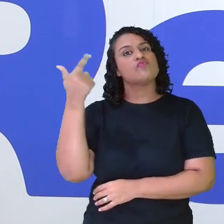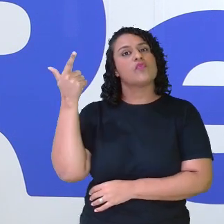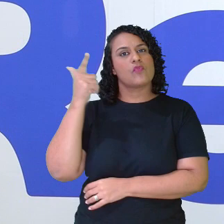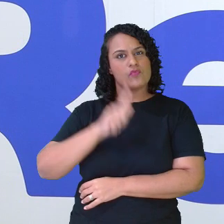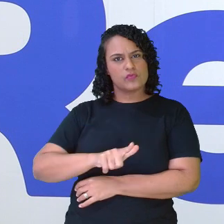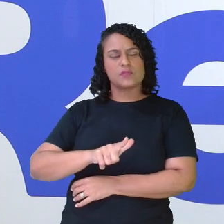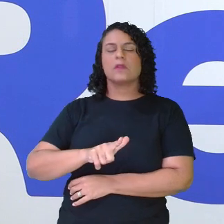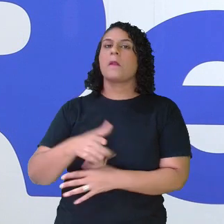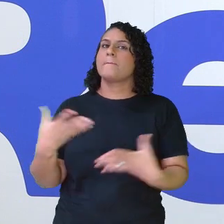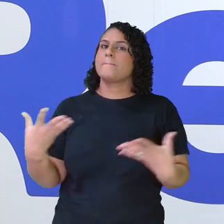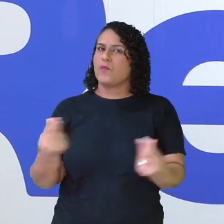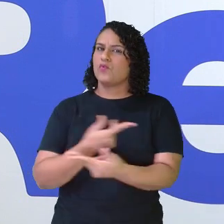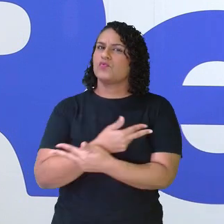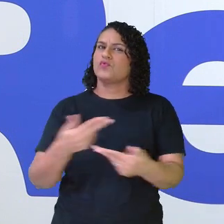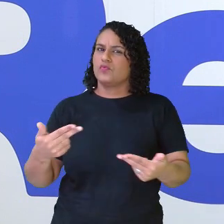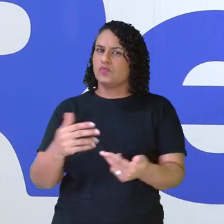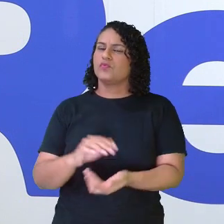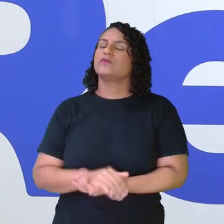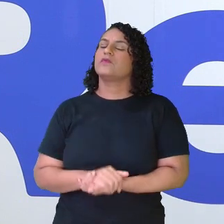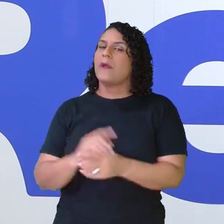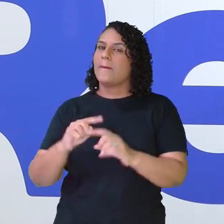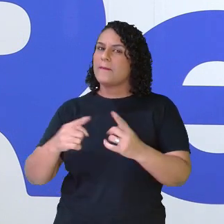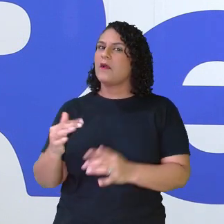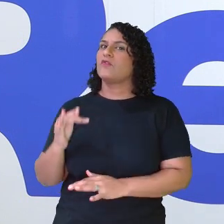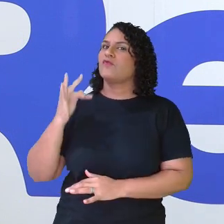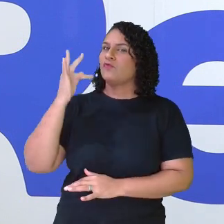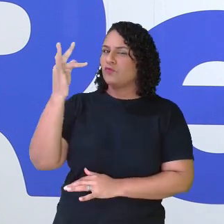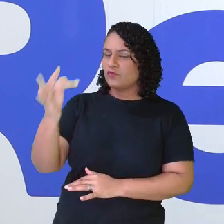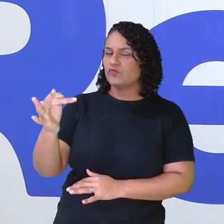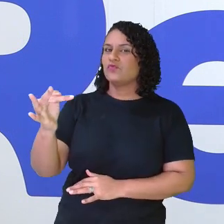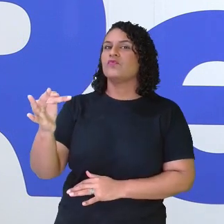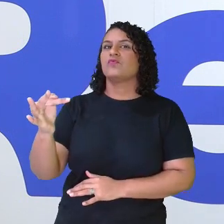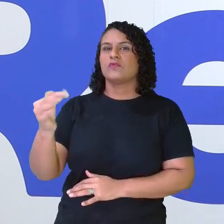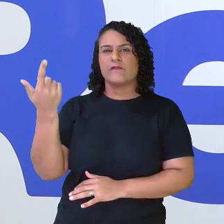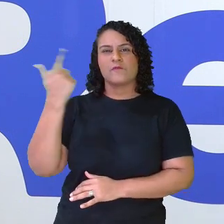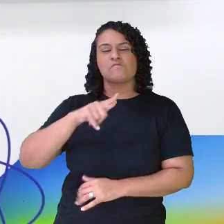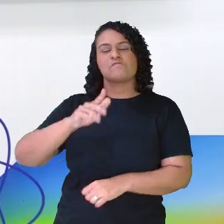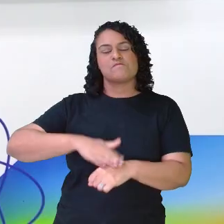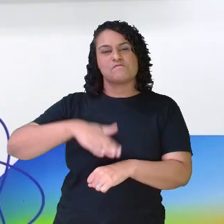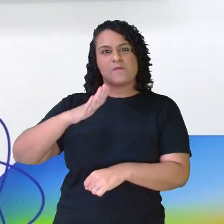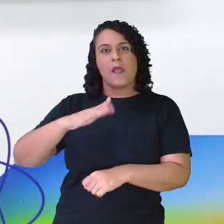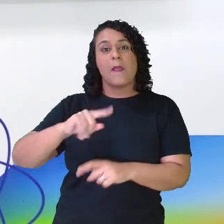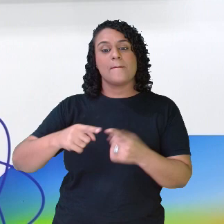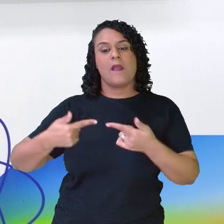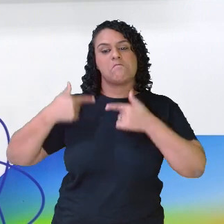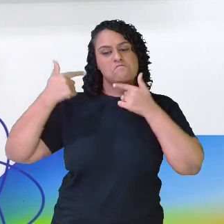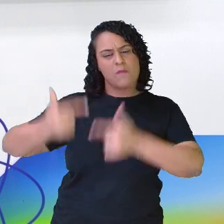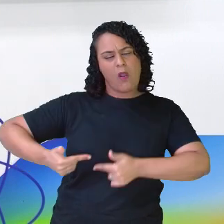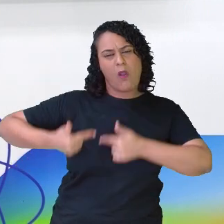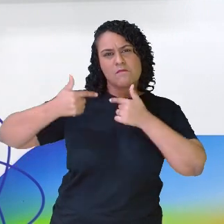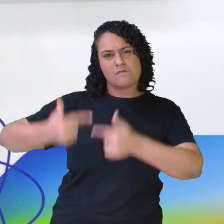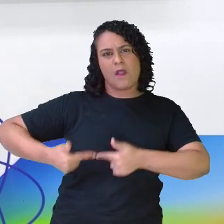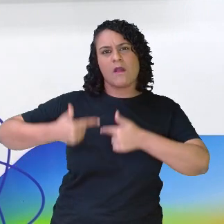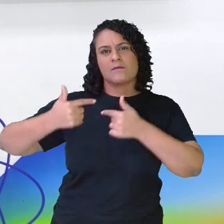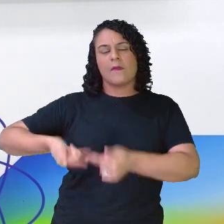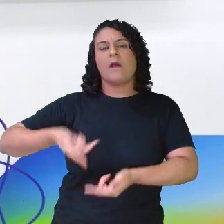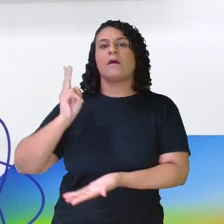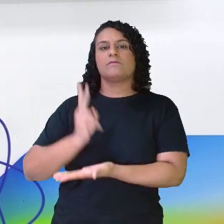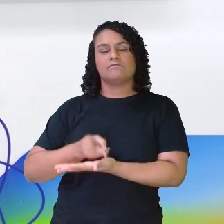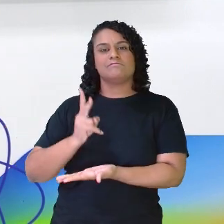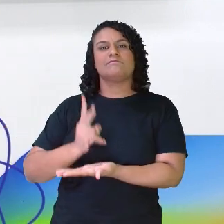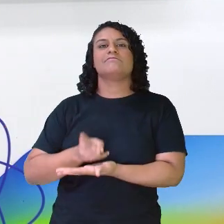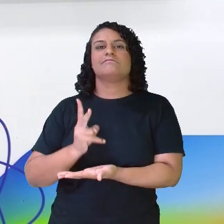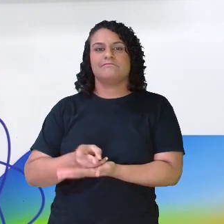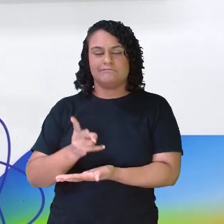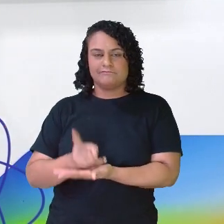conquistas, outras ainda por vir, mas sempre na luta. Com certeza, olha aí, coisa boa. É a partir das lutas,